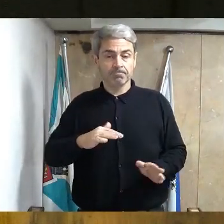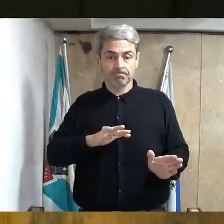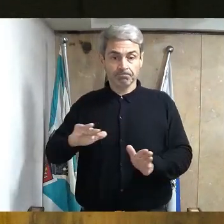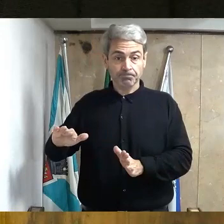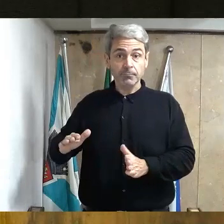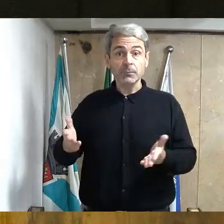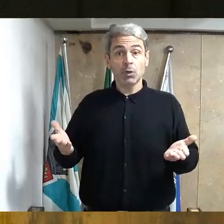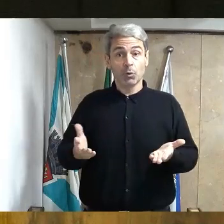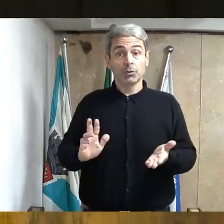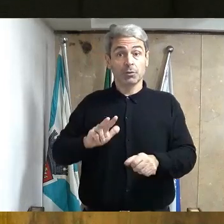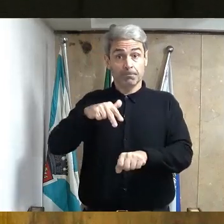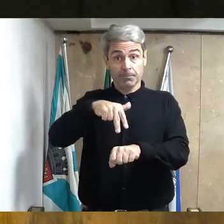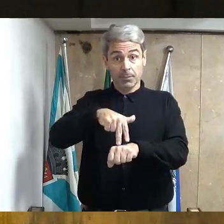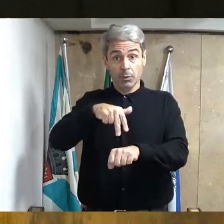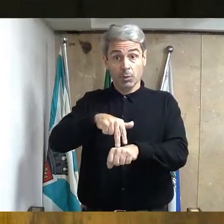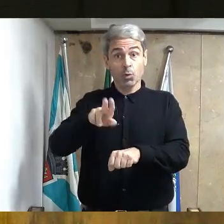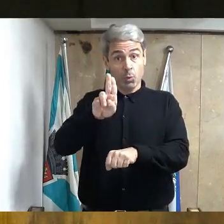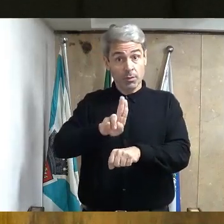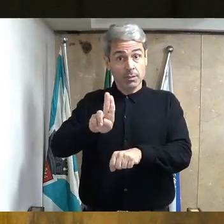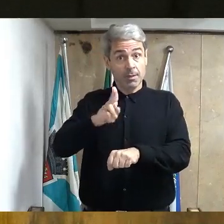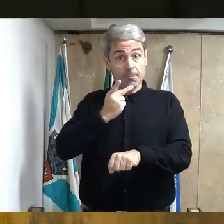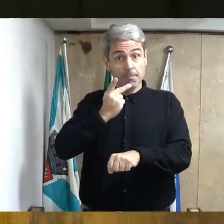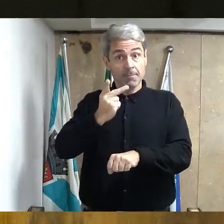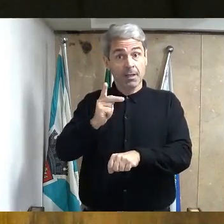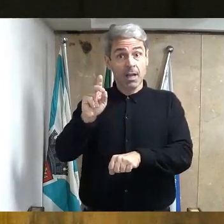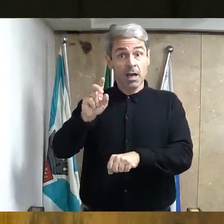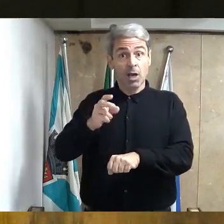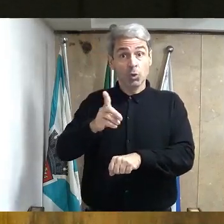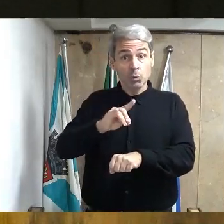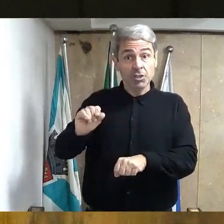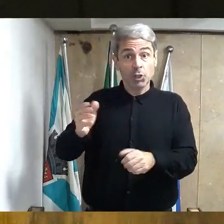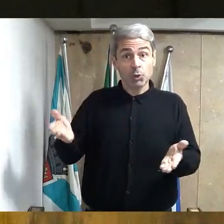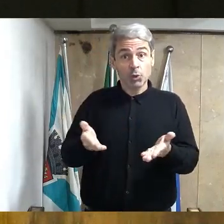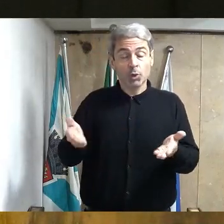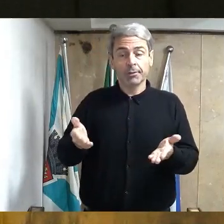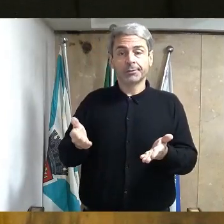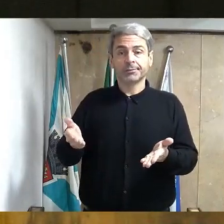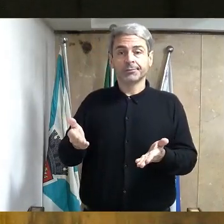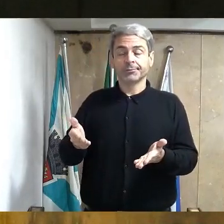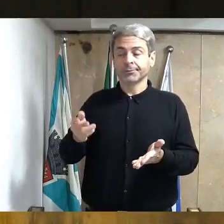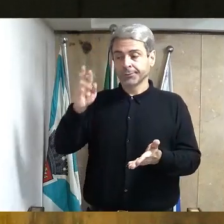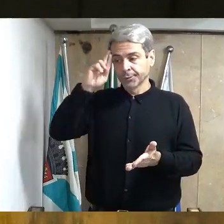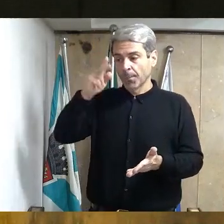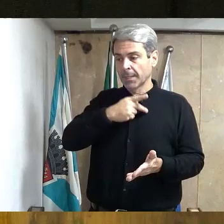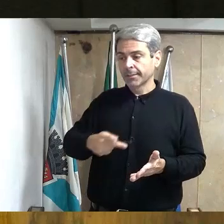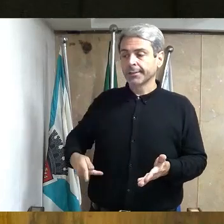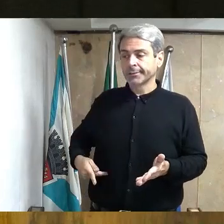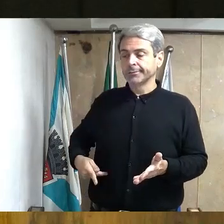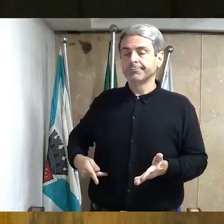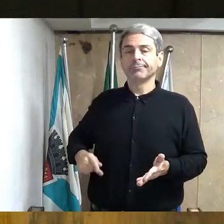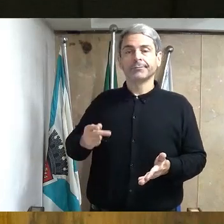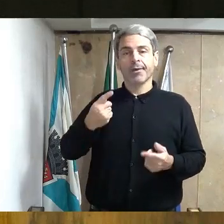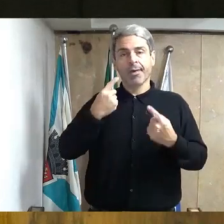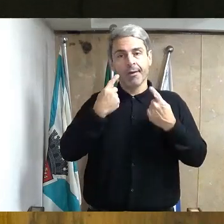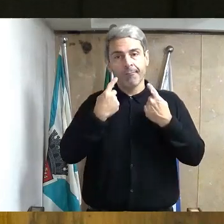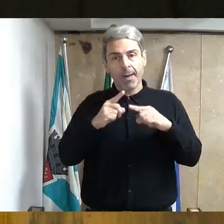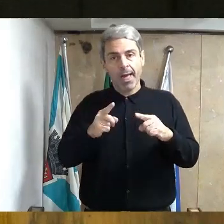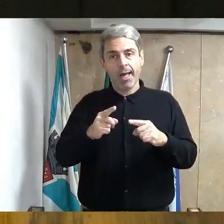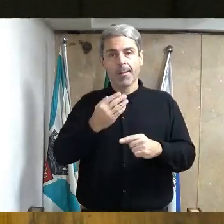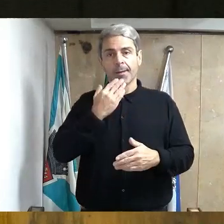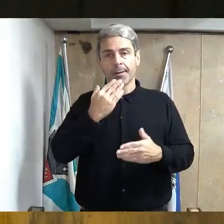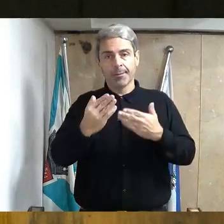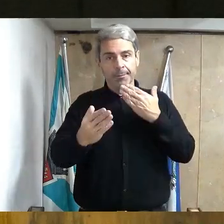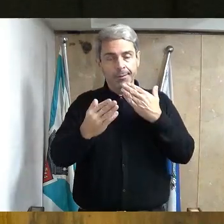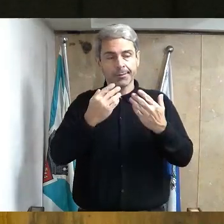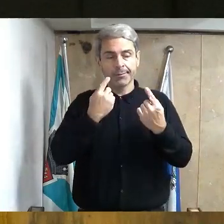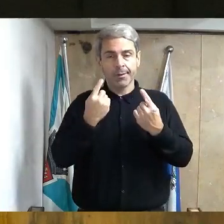dia de hoje, presidente. Apesar de várias reivindicações, várias denúncias que